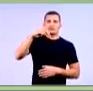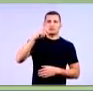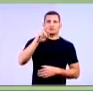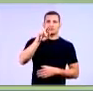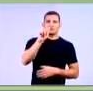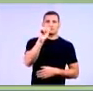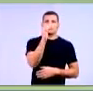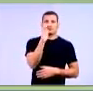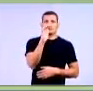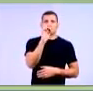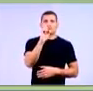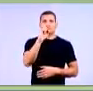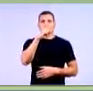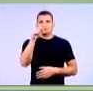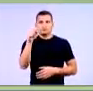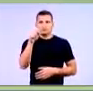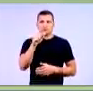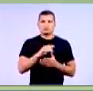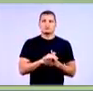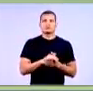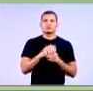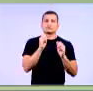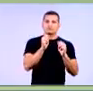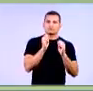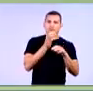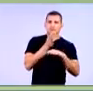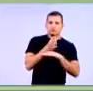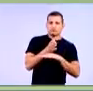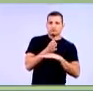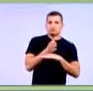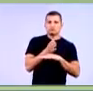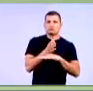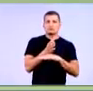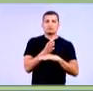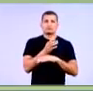são realizadas pelo aluno? Ele pode, no sistema, consultar nota.